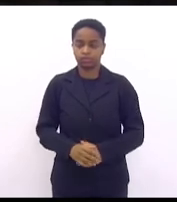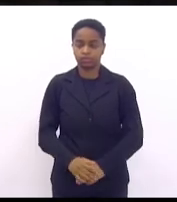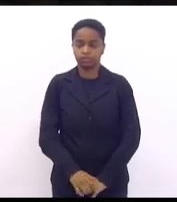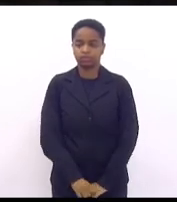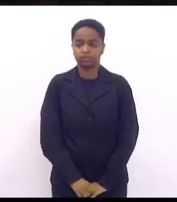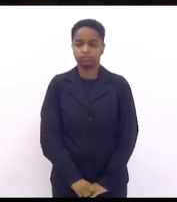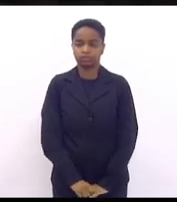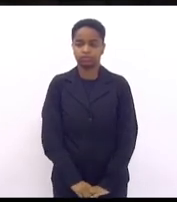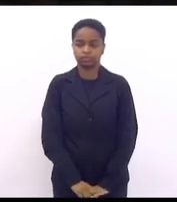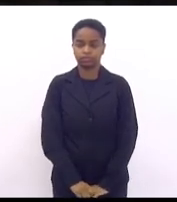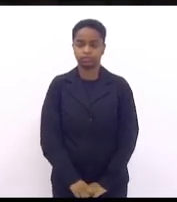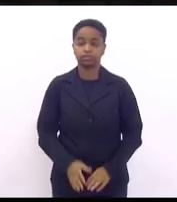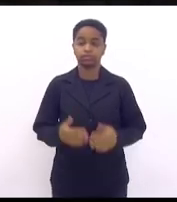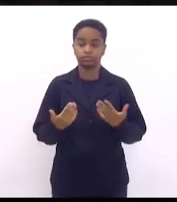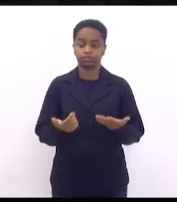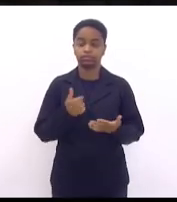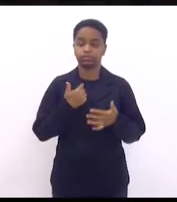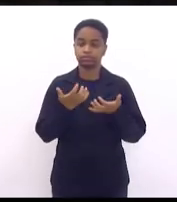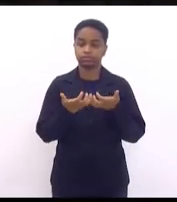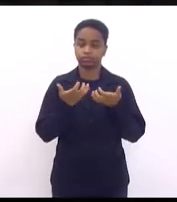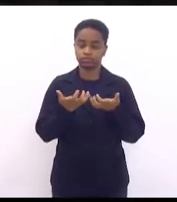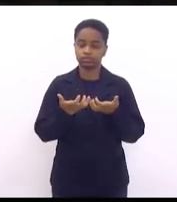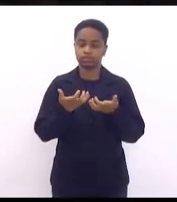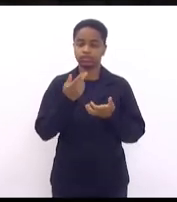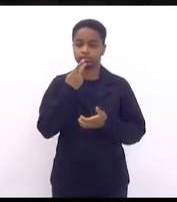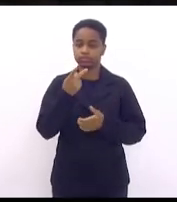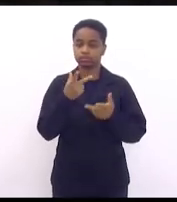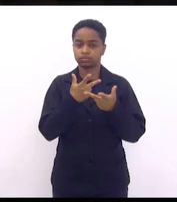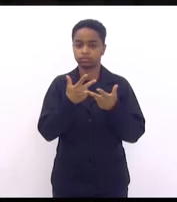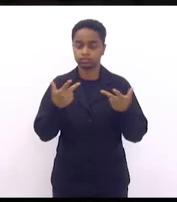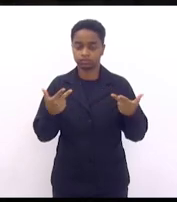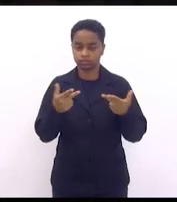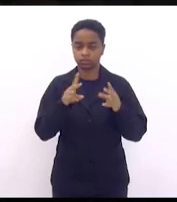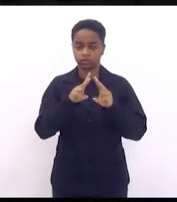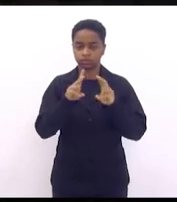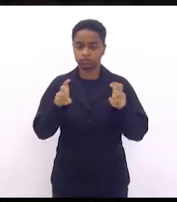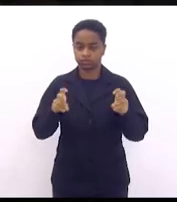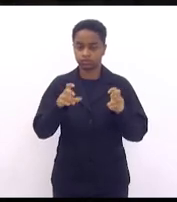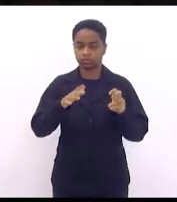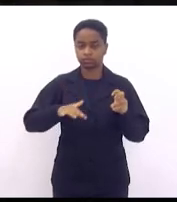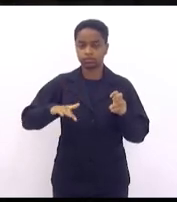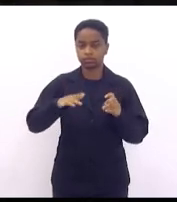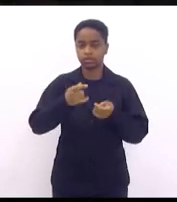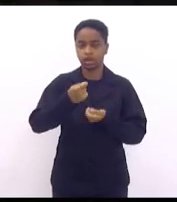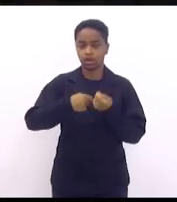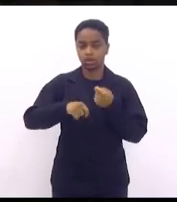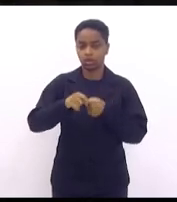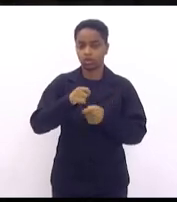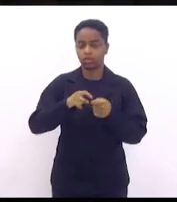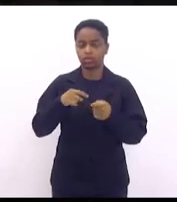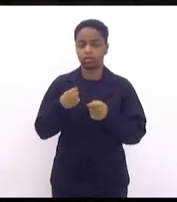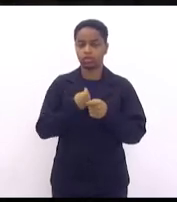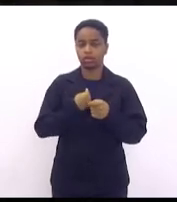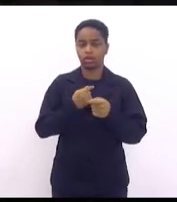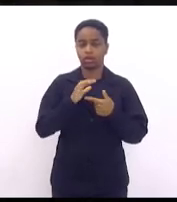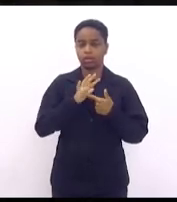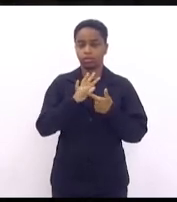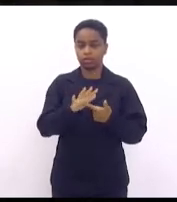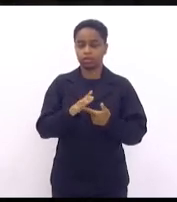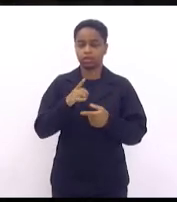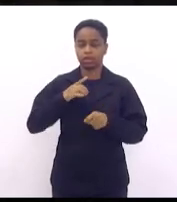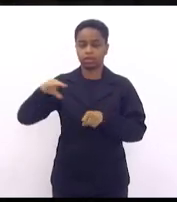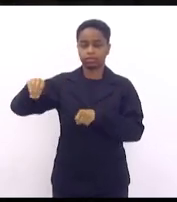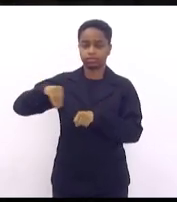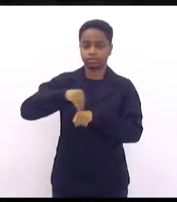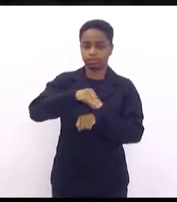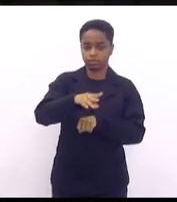eu gostaria de fazer algumas considerações sobre os complexos econômicos apontados na mensagem enviada